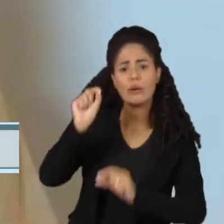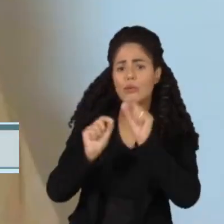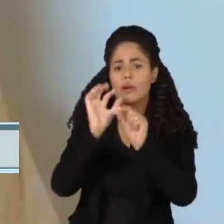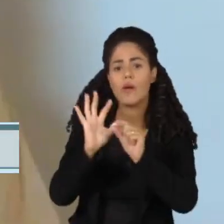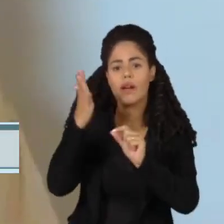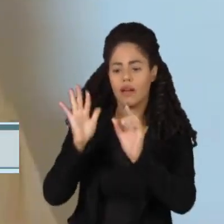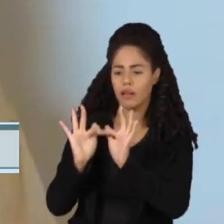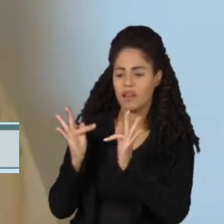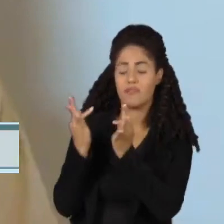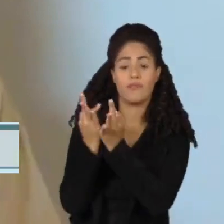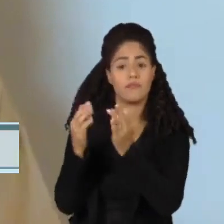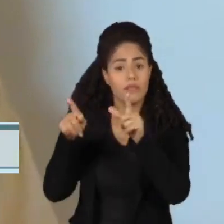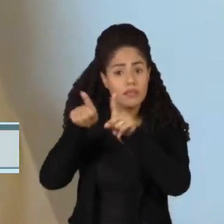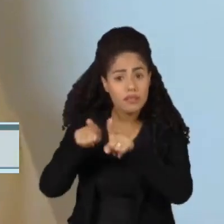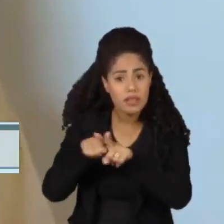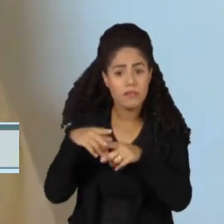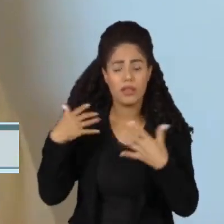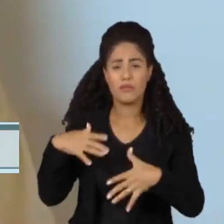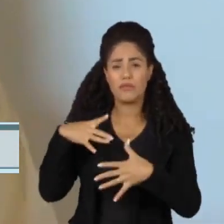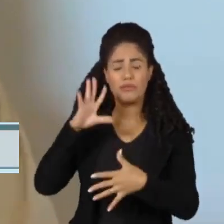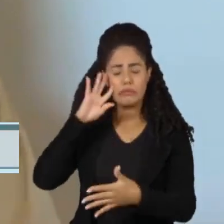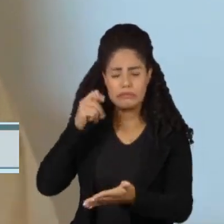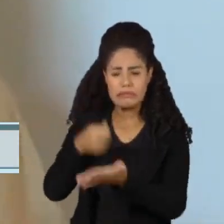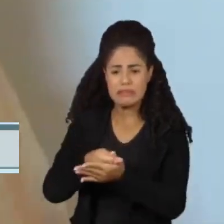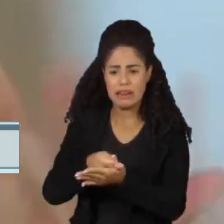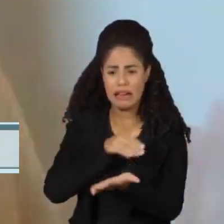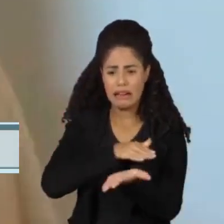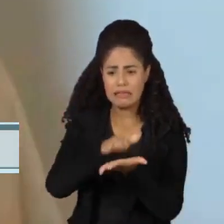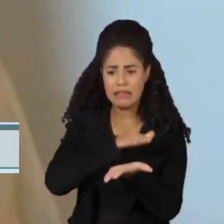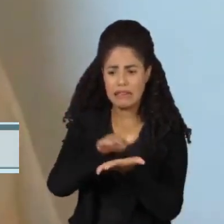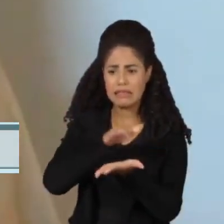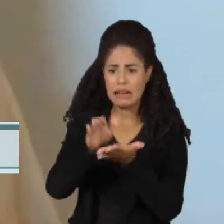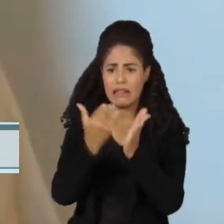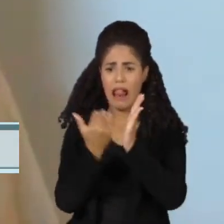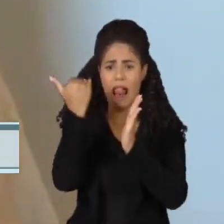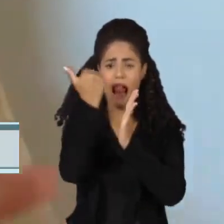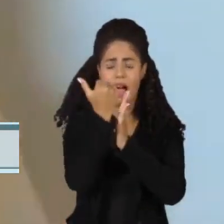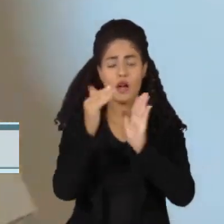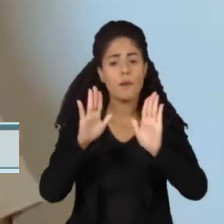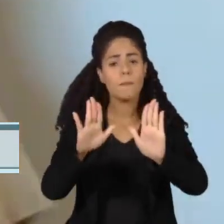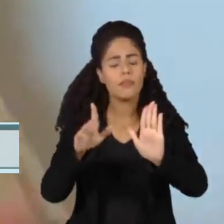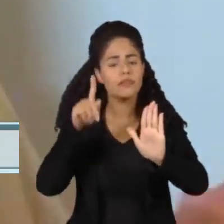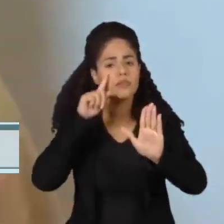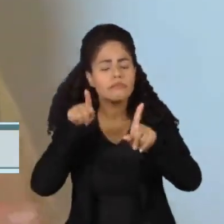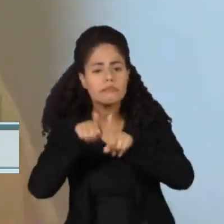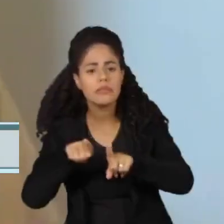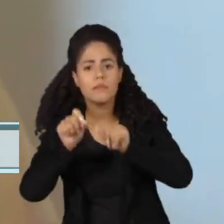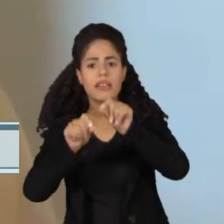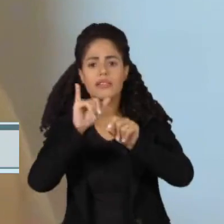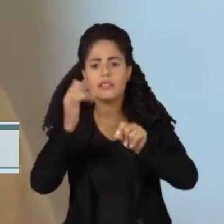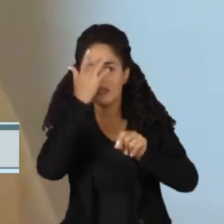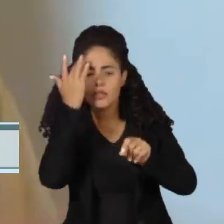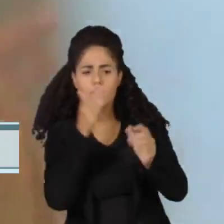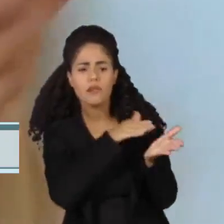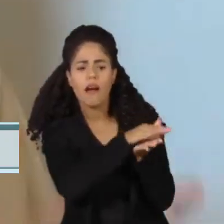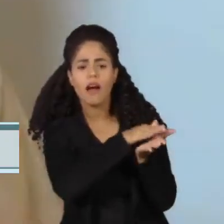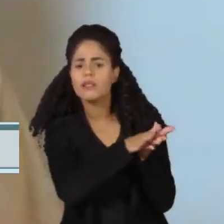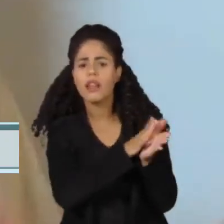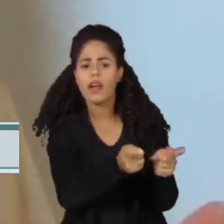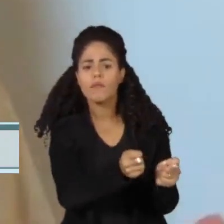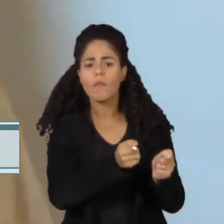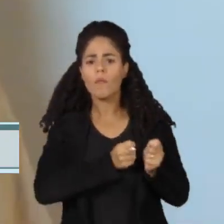as famílias e empresas adiem decisões de gasto, né? Com isso, do outro lado, você tem que, se as pessoas não gastam,